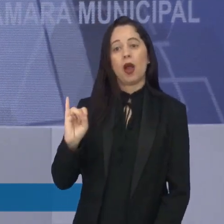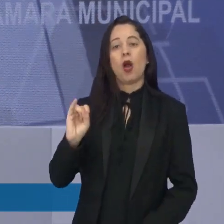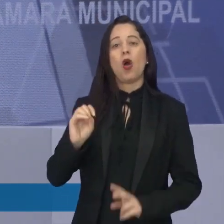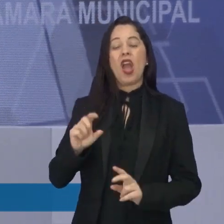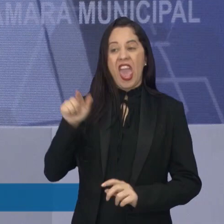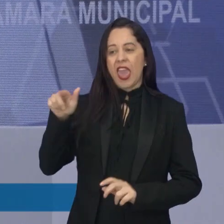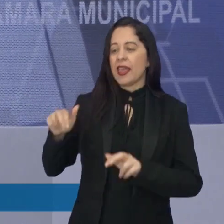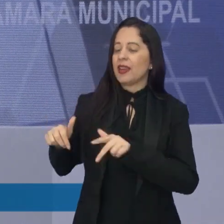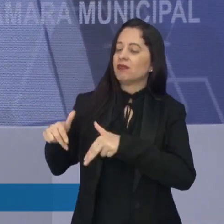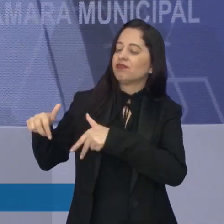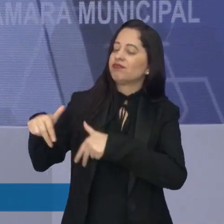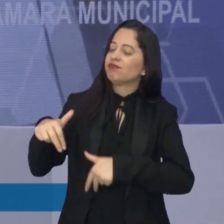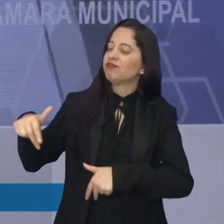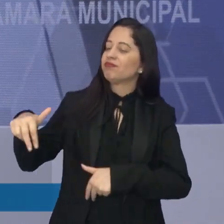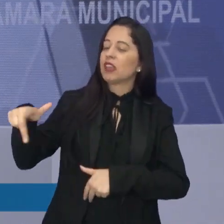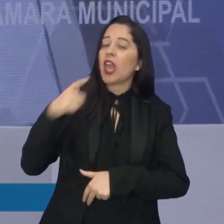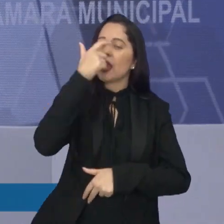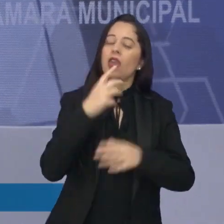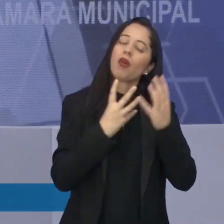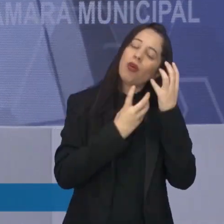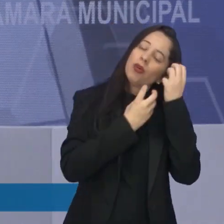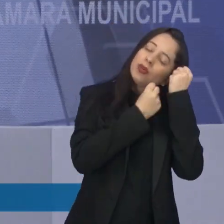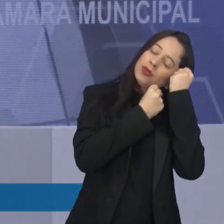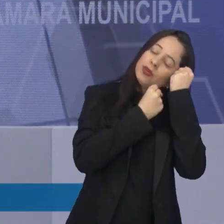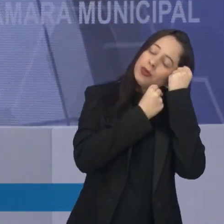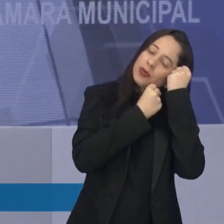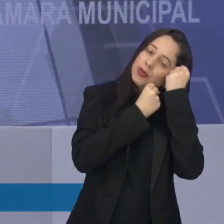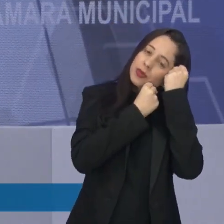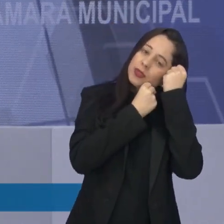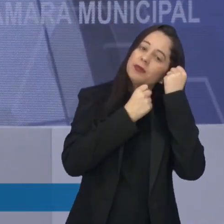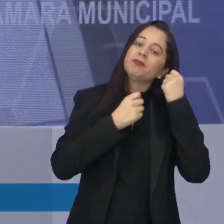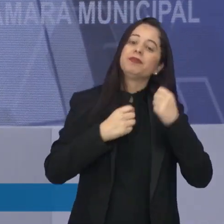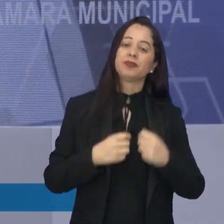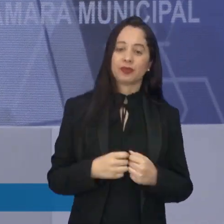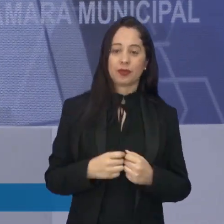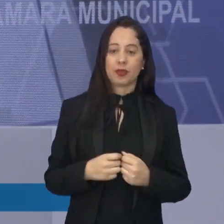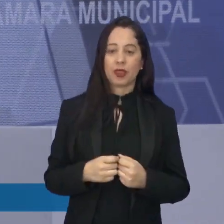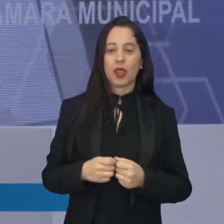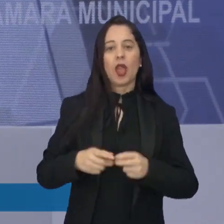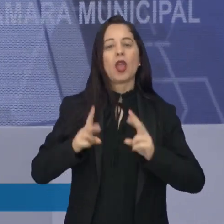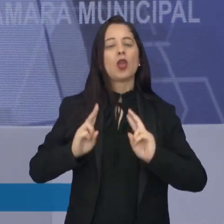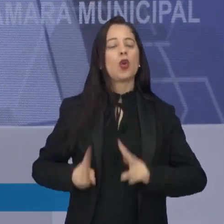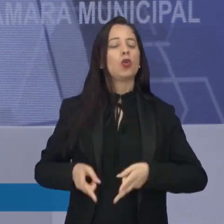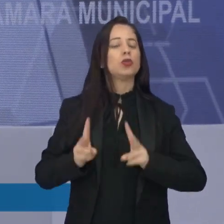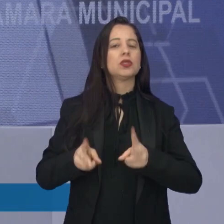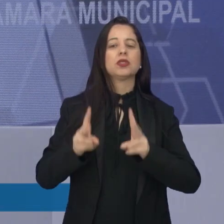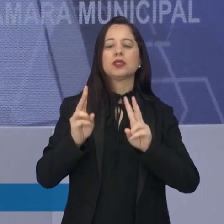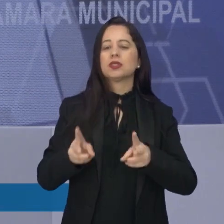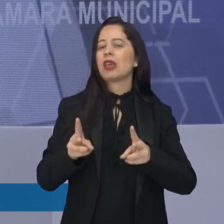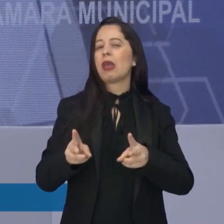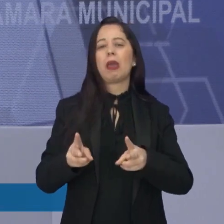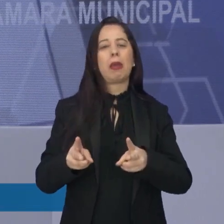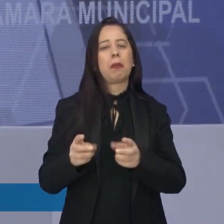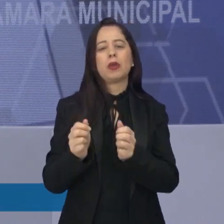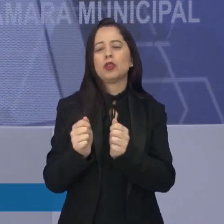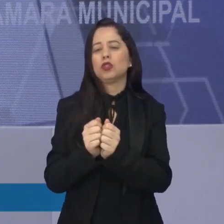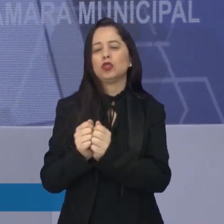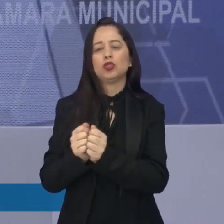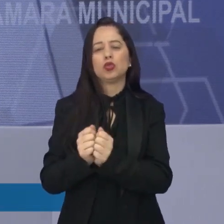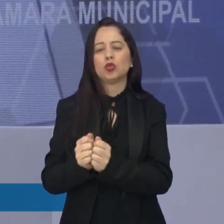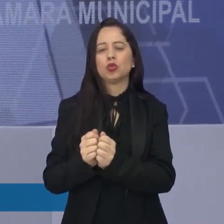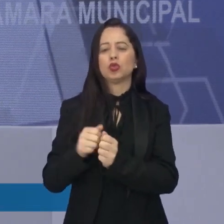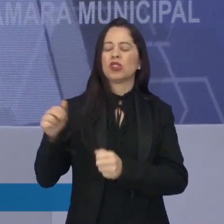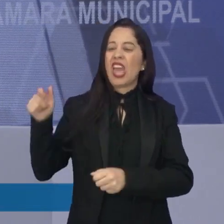eu durmo. Amo ao meu modo, tomo a sua voz, livre como a água, caminho